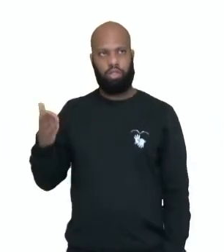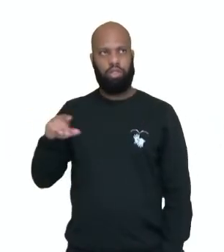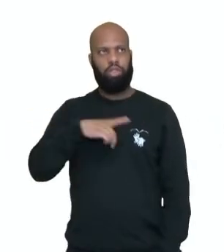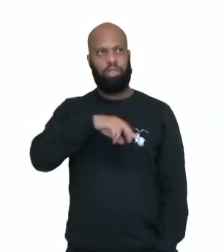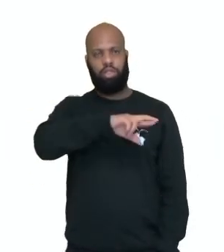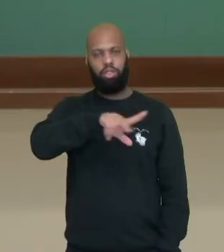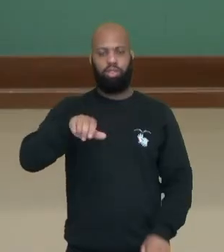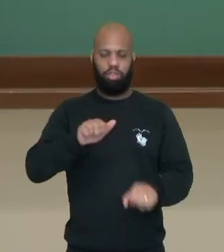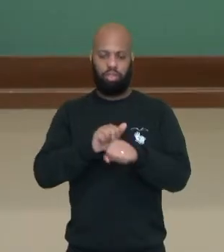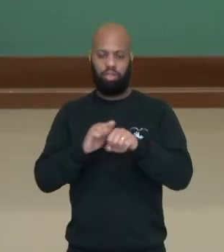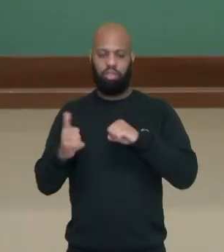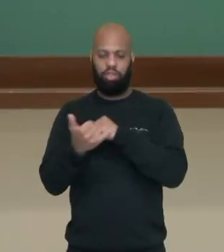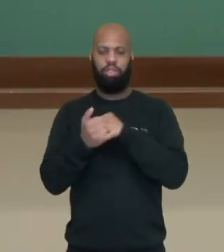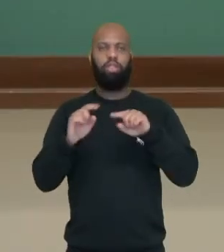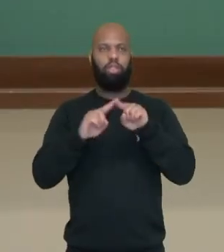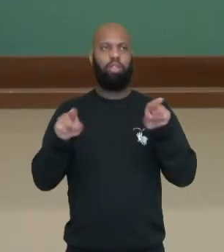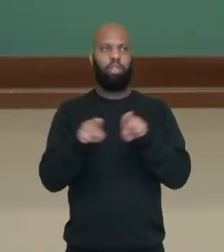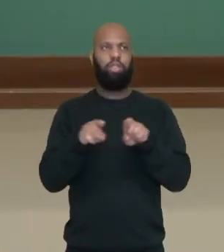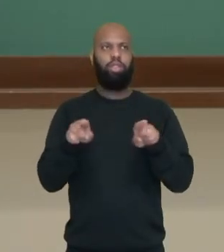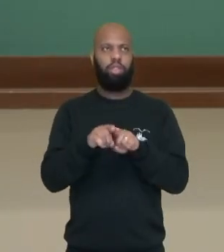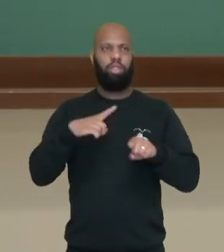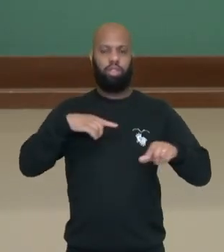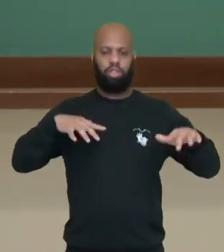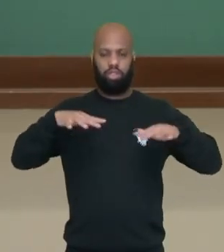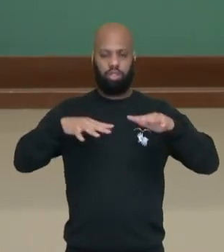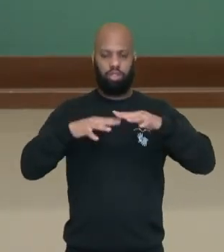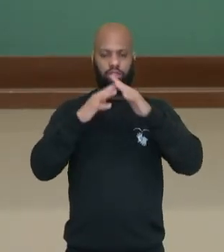várias ilhas, mas também terremoto.